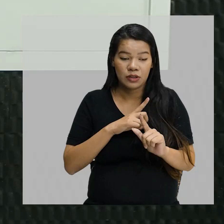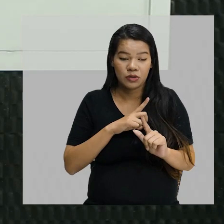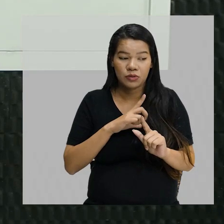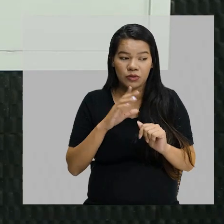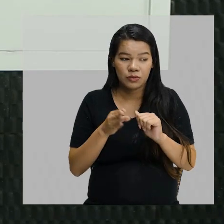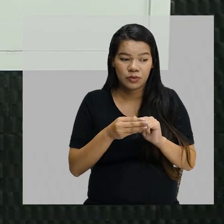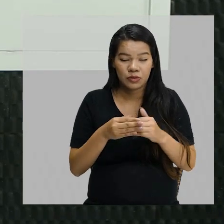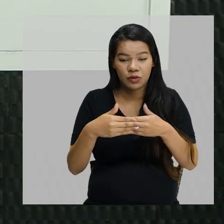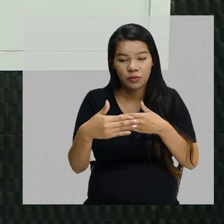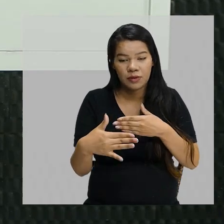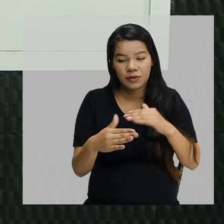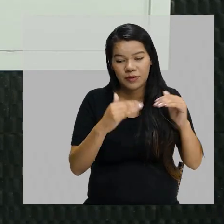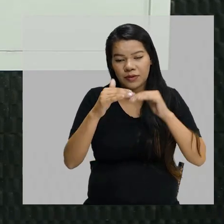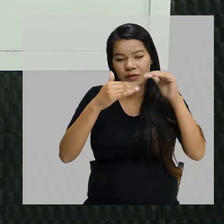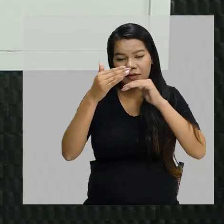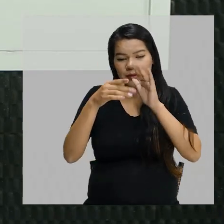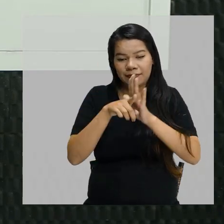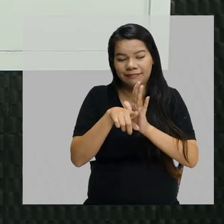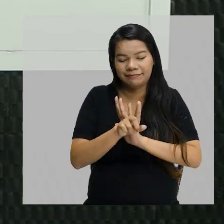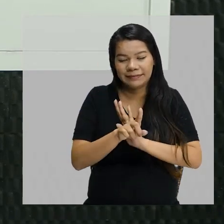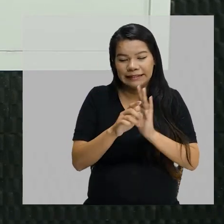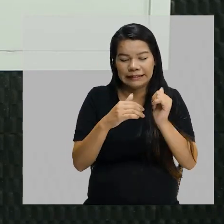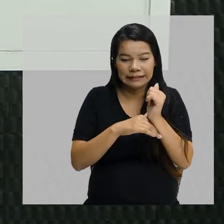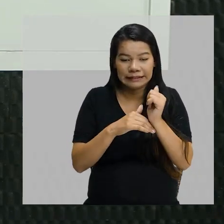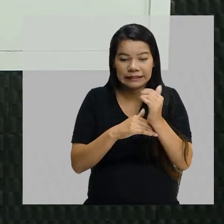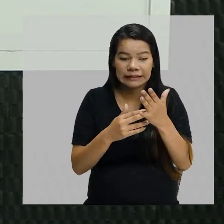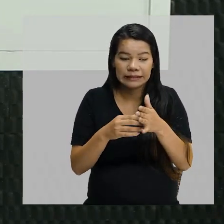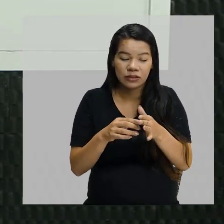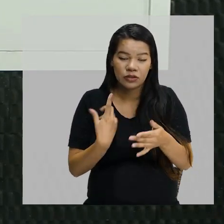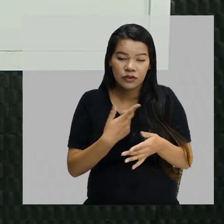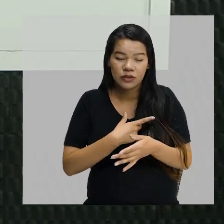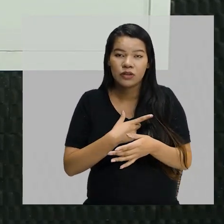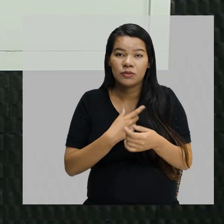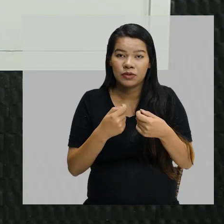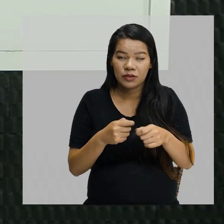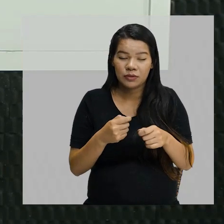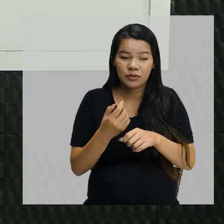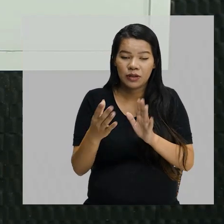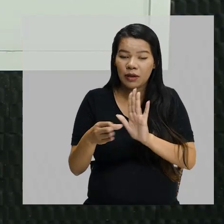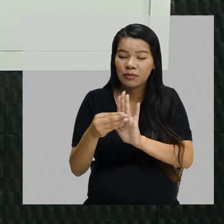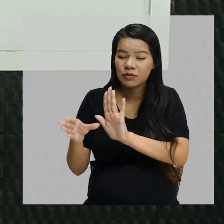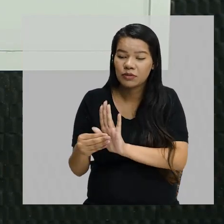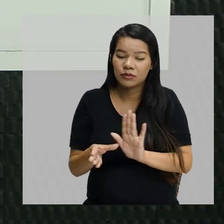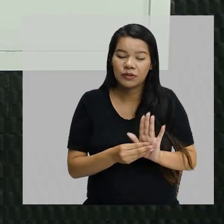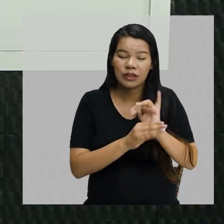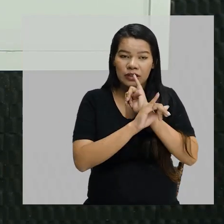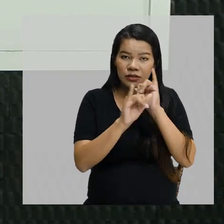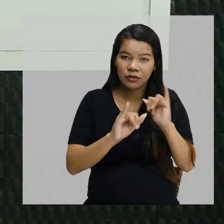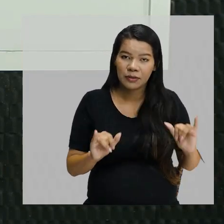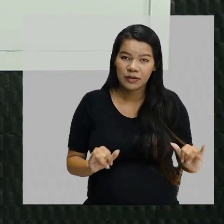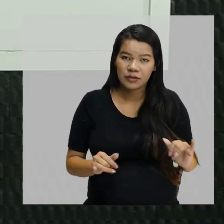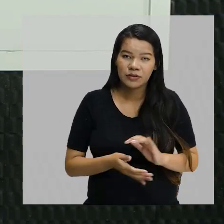parte desse processo de investigação para que a gente possa recolher os dados aí a maneira como necessariamente esses dados vão ser recolhidos